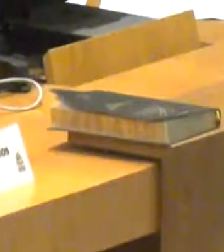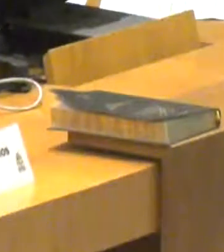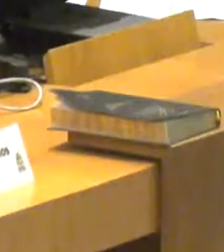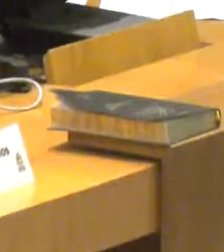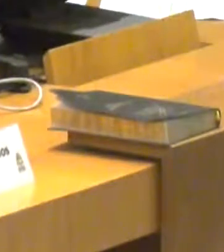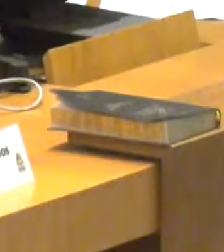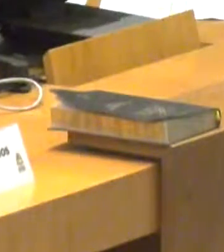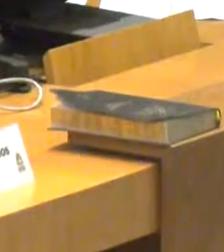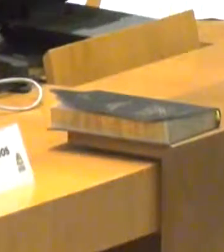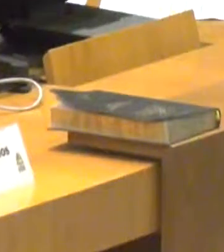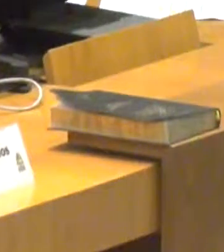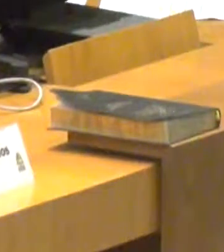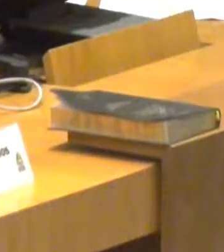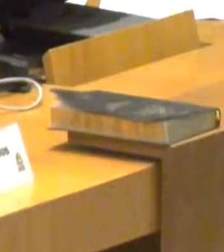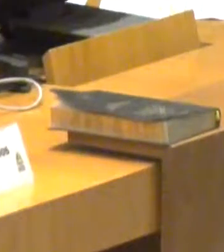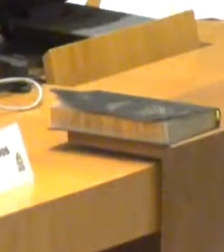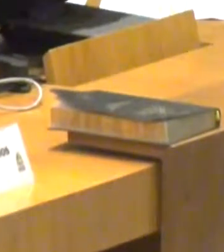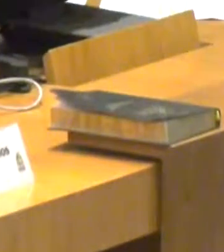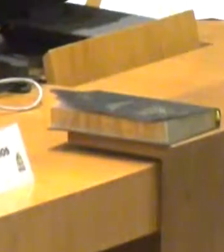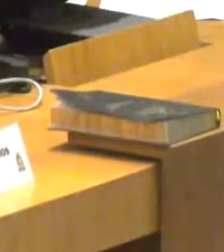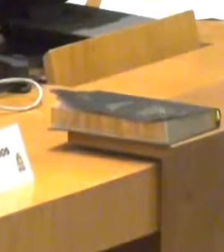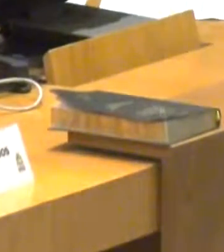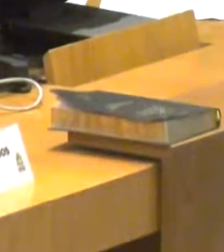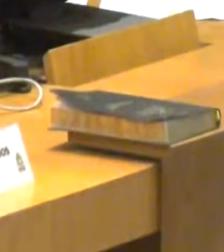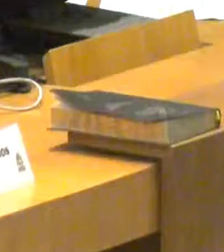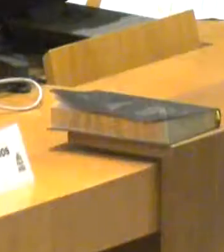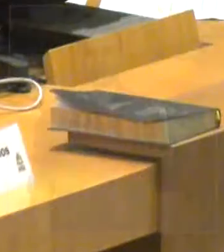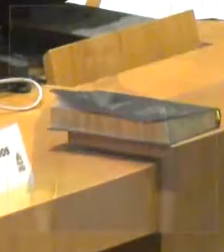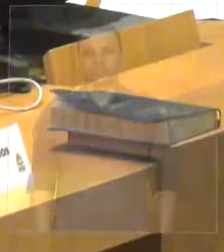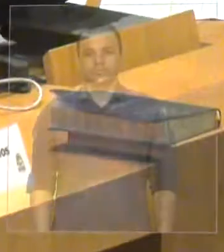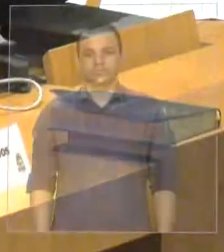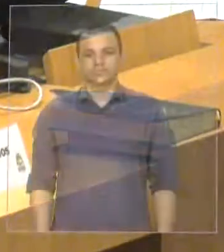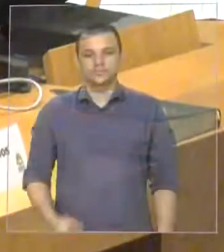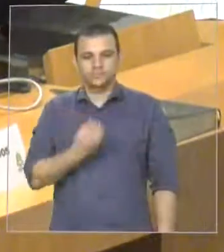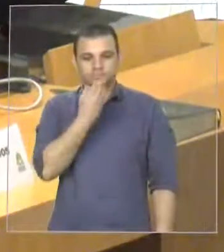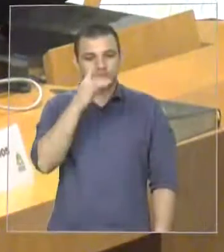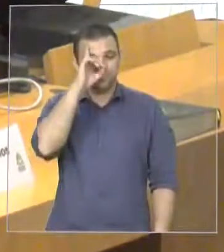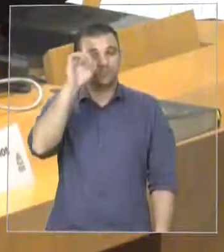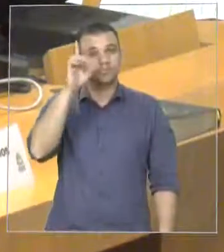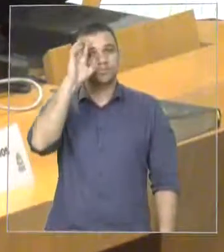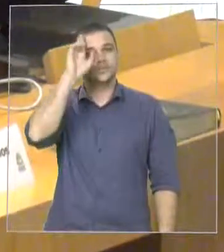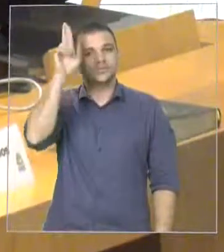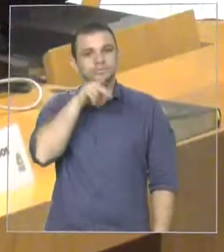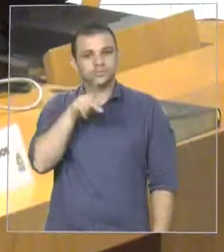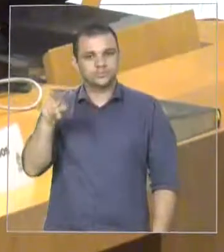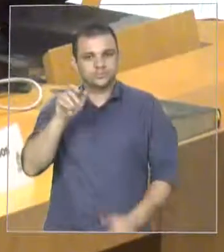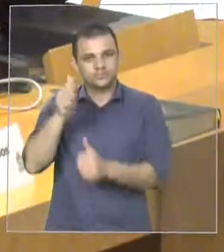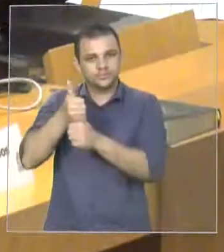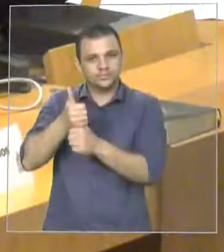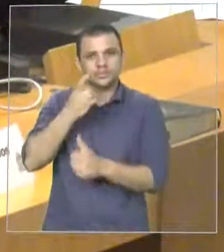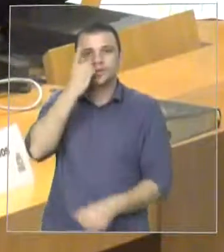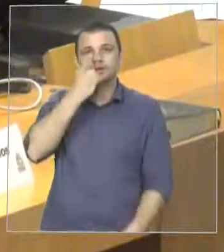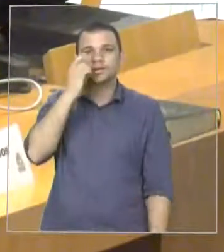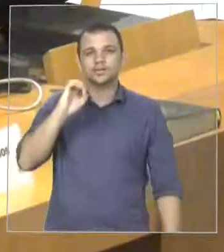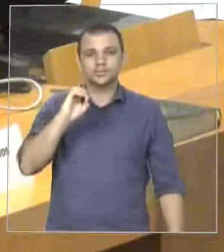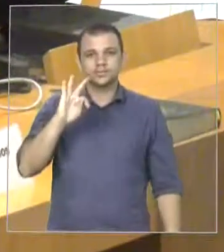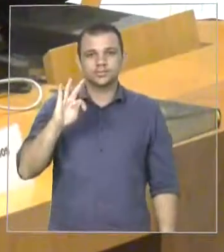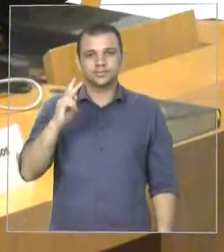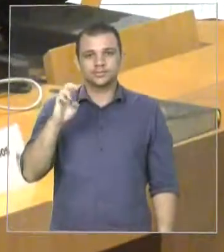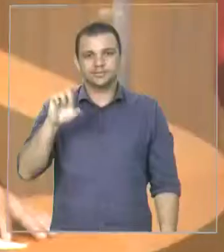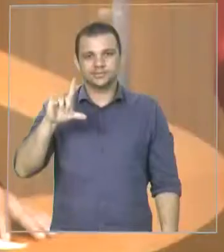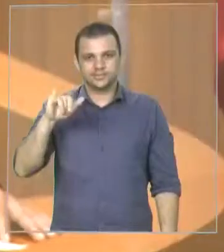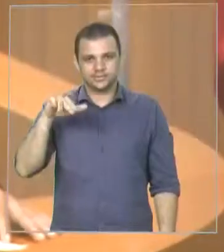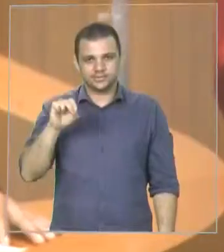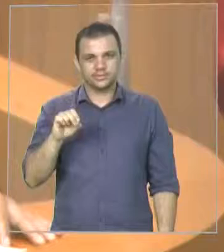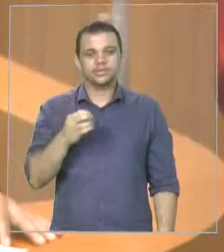Bom dia, senhor presidente em exercício, deputado Atelino Neto. Bom dia, senhores deputados, a galeria,